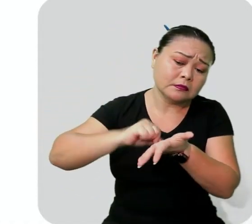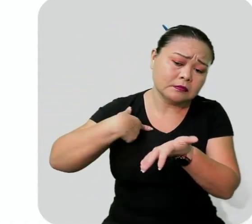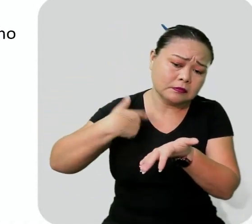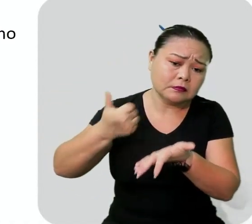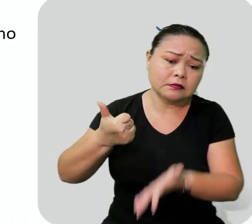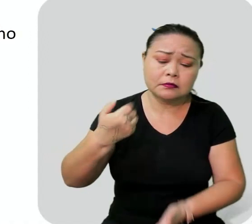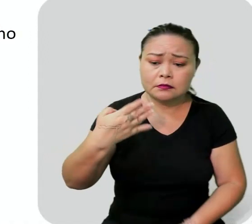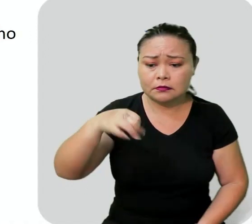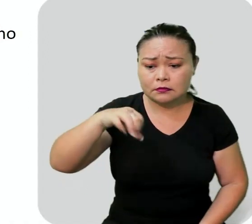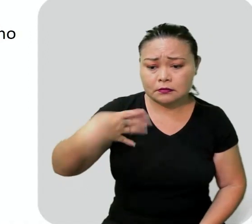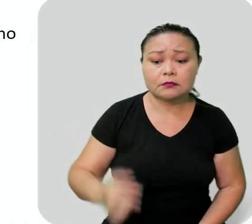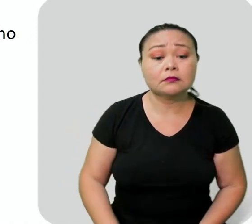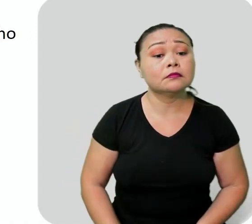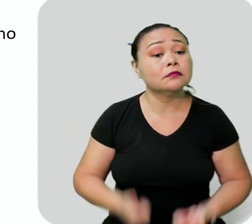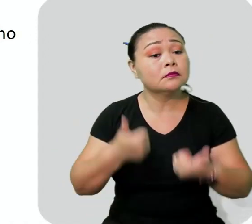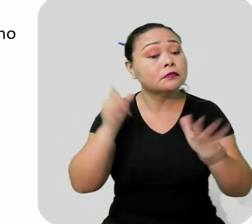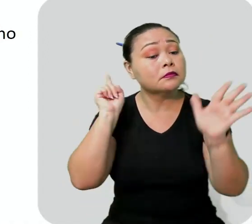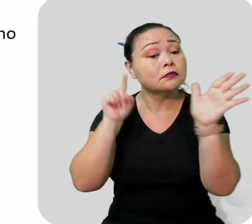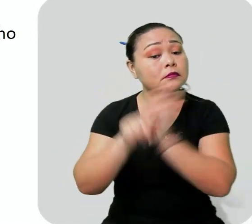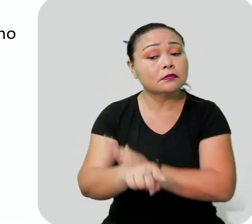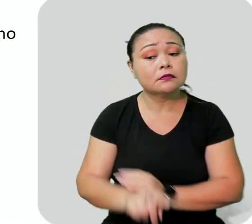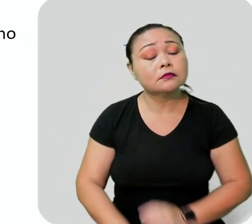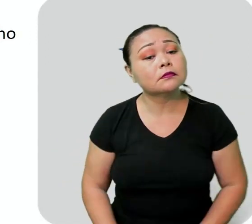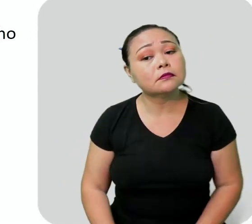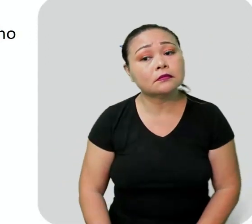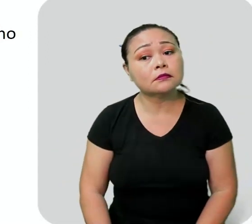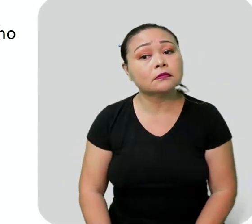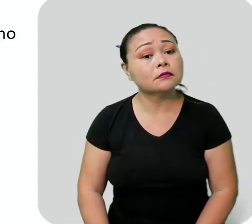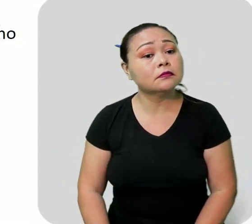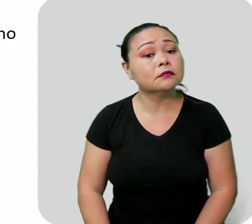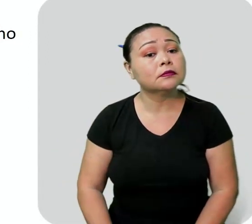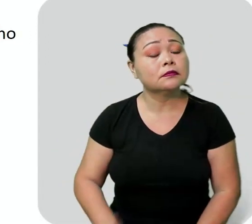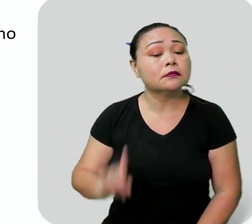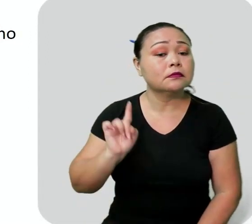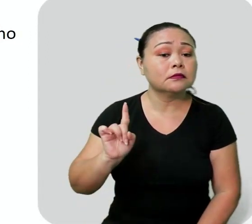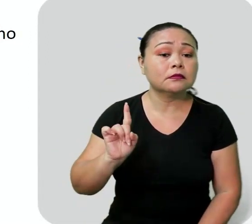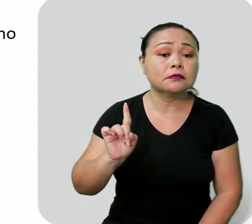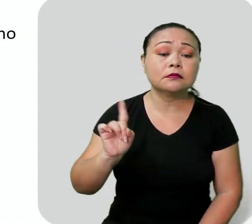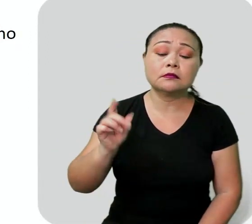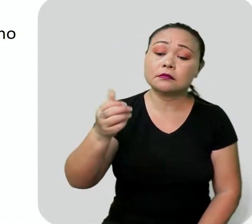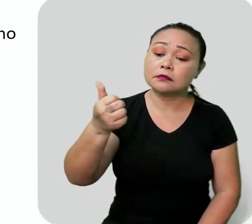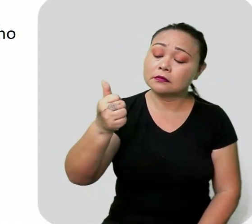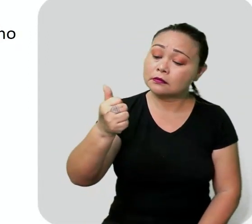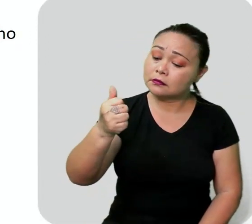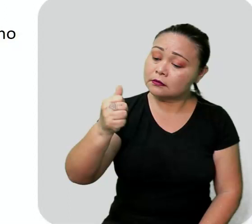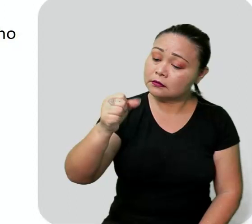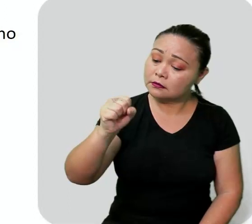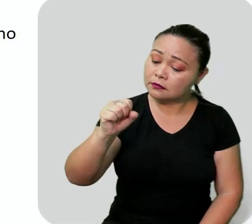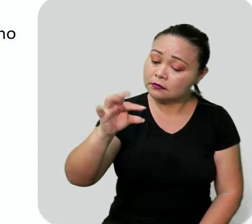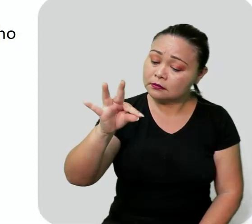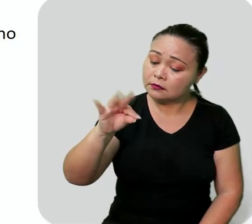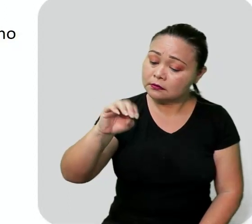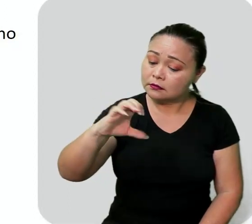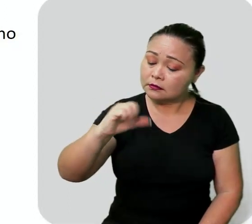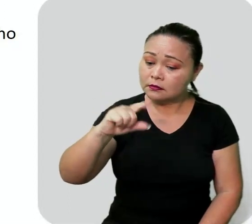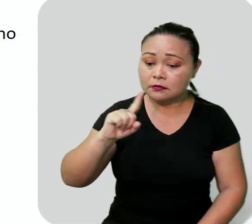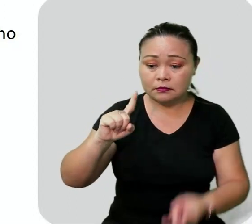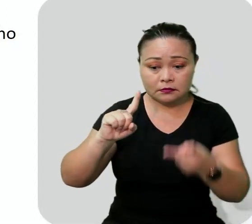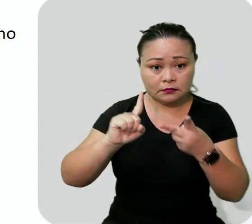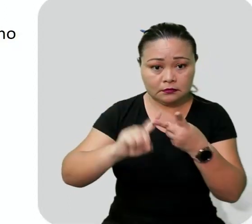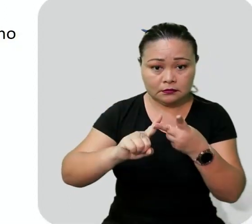1494. Fechou? Próxima questão. Ela diz o seguinte. Os astecas e